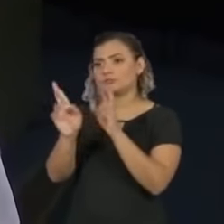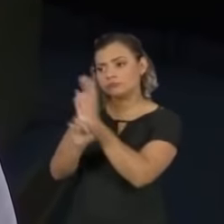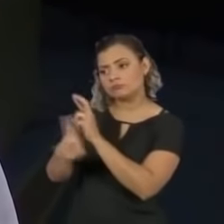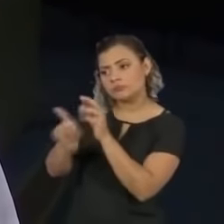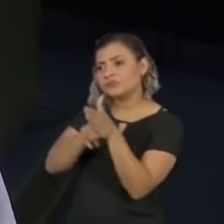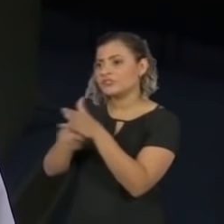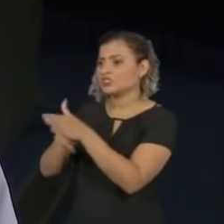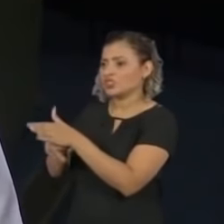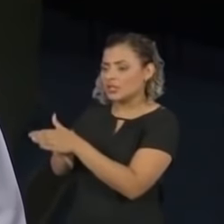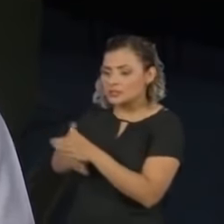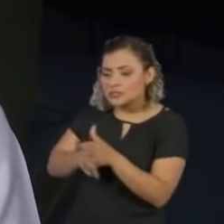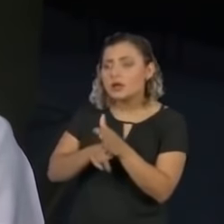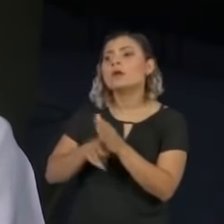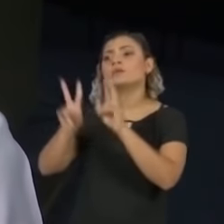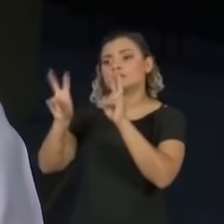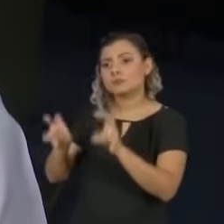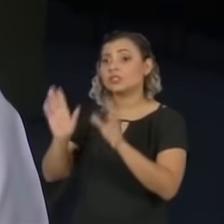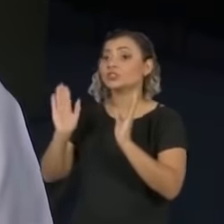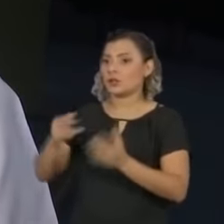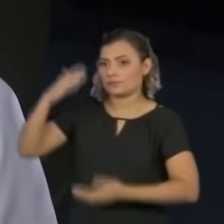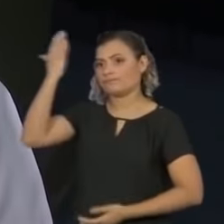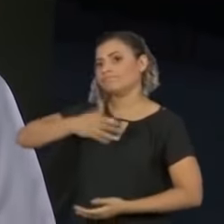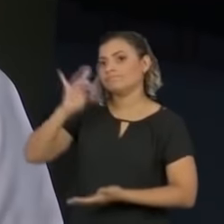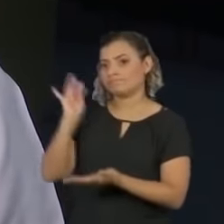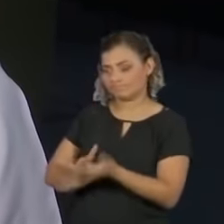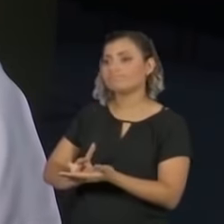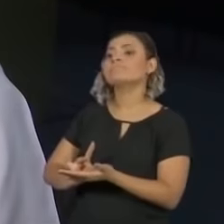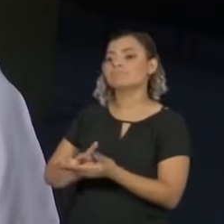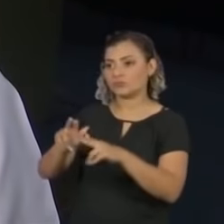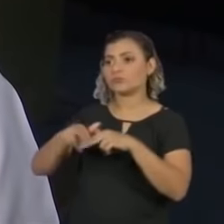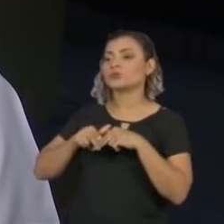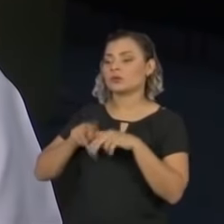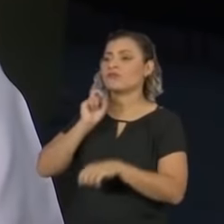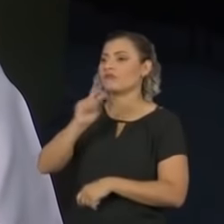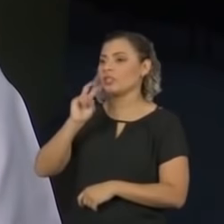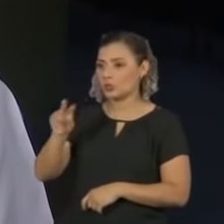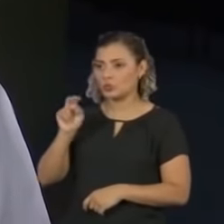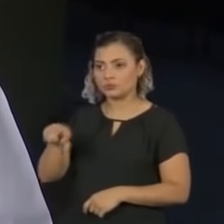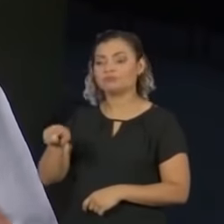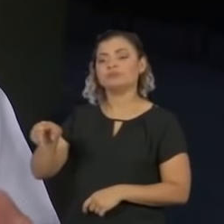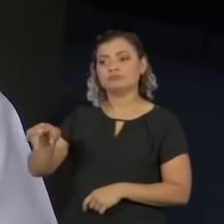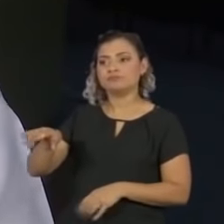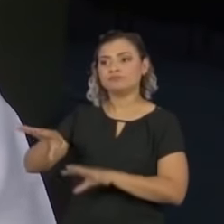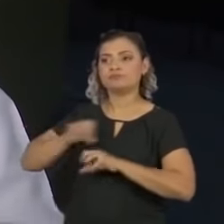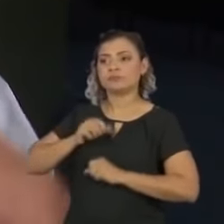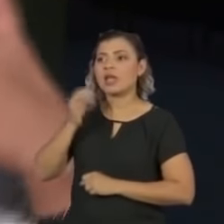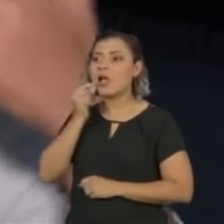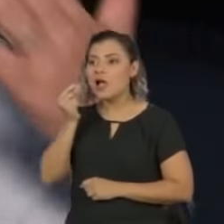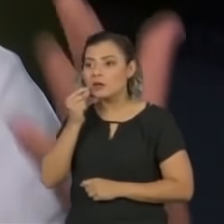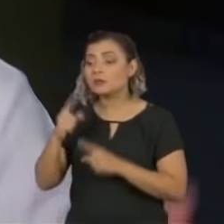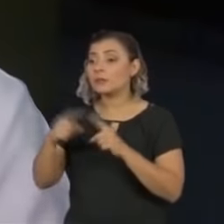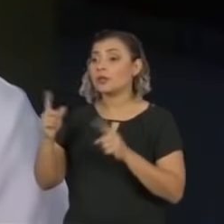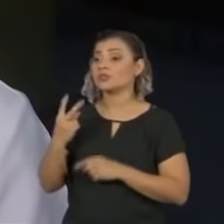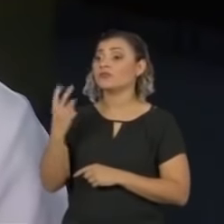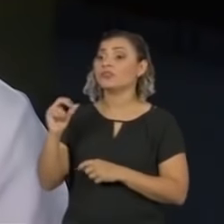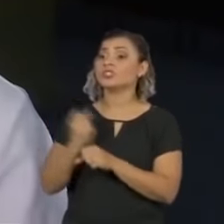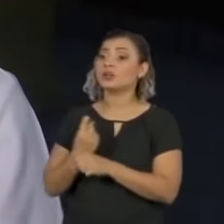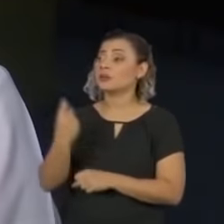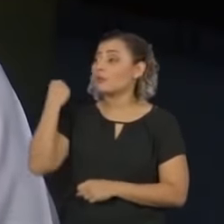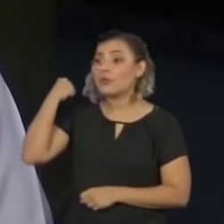investigação deste caso. O caso, então, já foi confirmado por uma infecção pelo arenavírus. Os últimos casos foram relatados há mais de 20